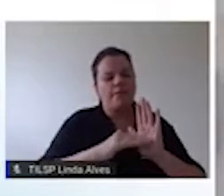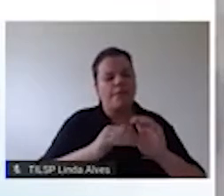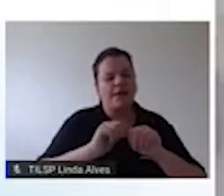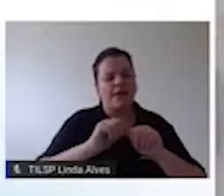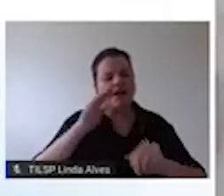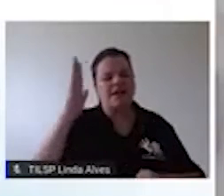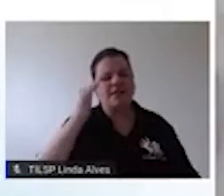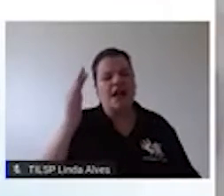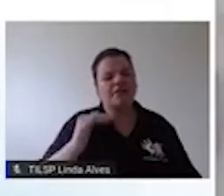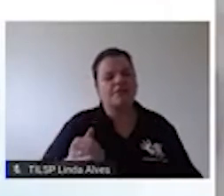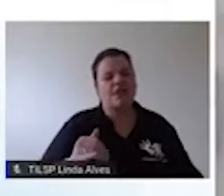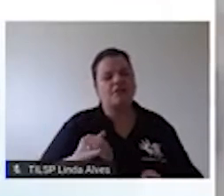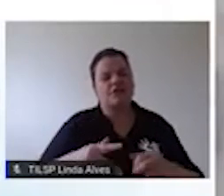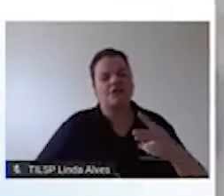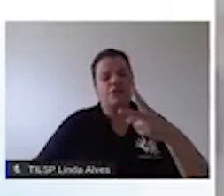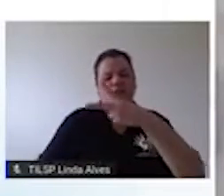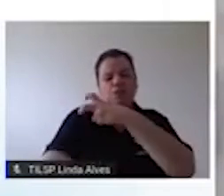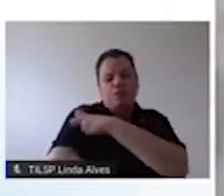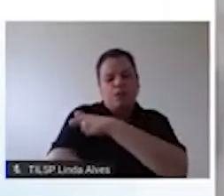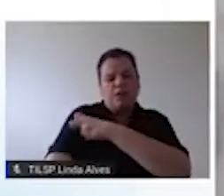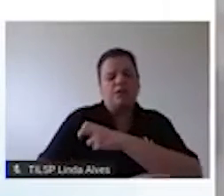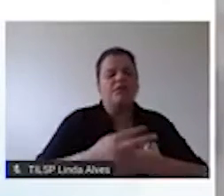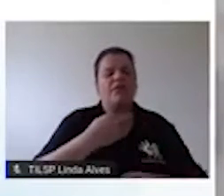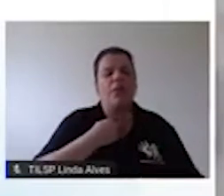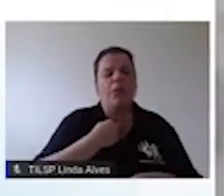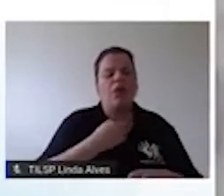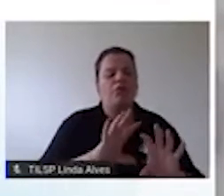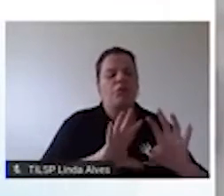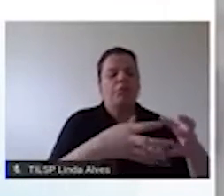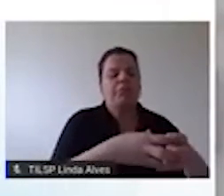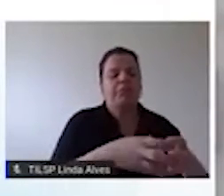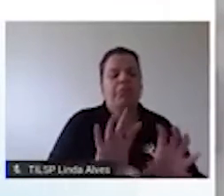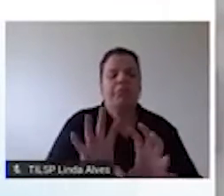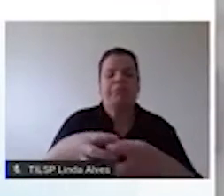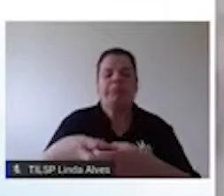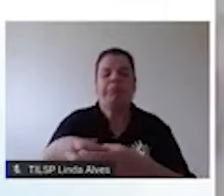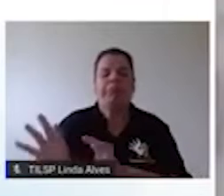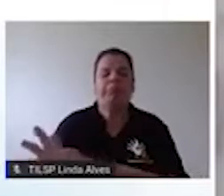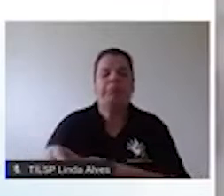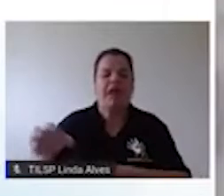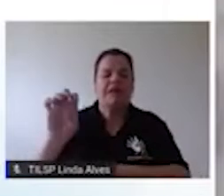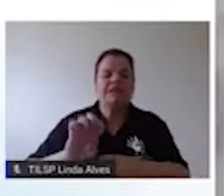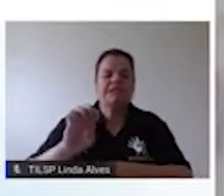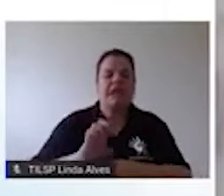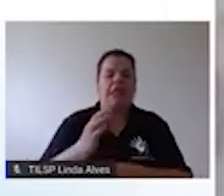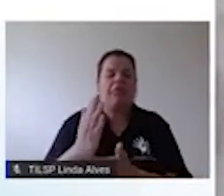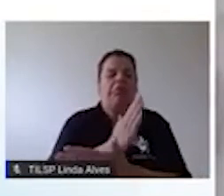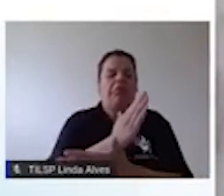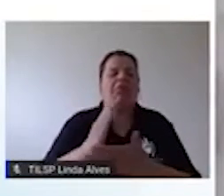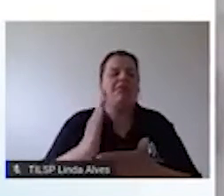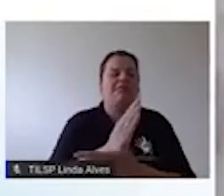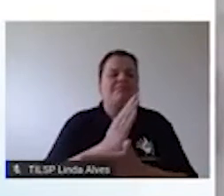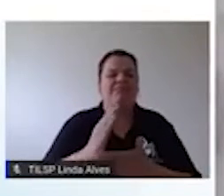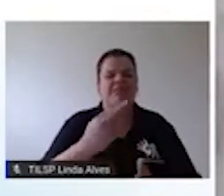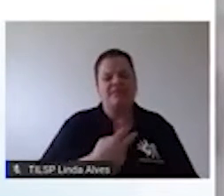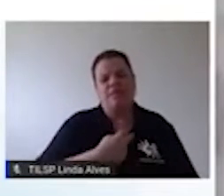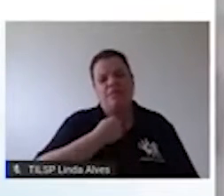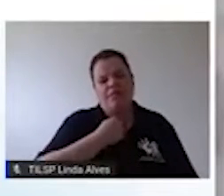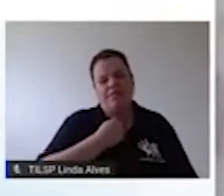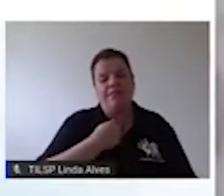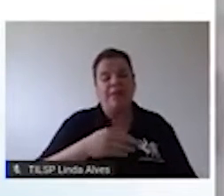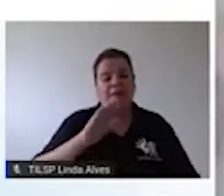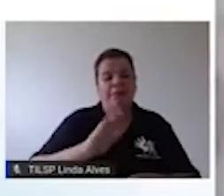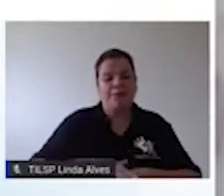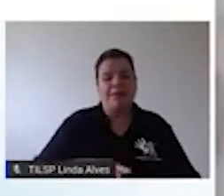imunização ela não pode ser uma campanha fragmentada pelos estados. Não é? Portanto, o diretor, a maior autoridade do